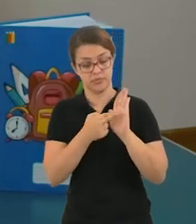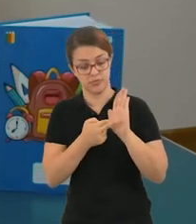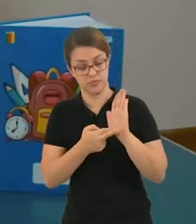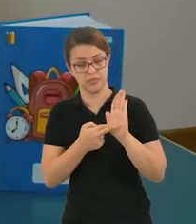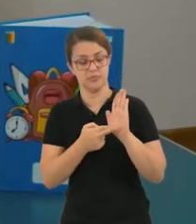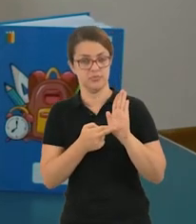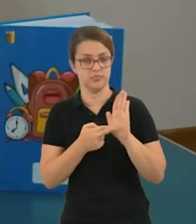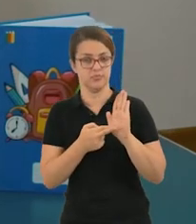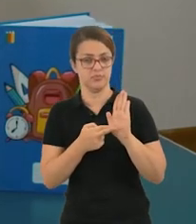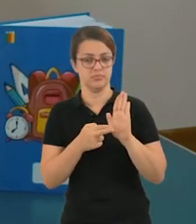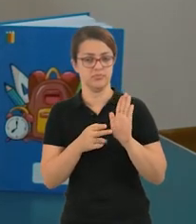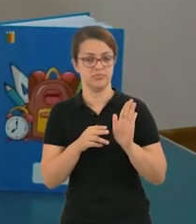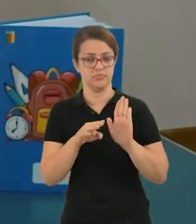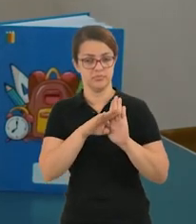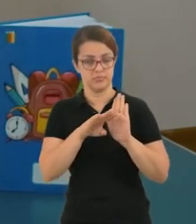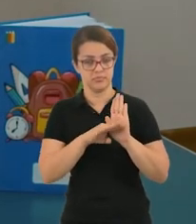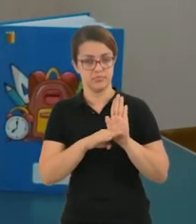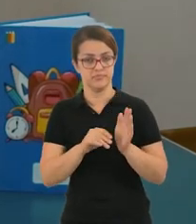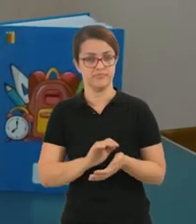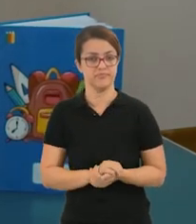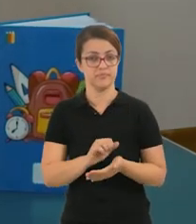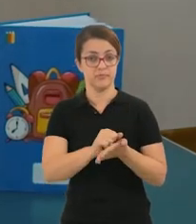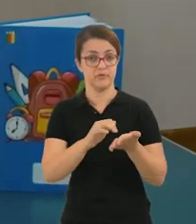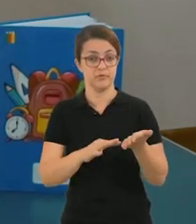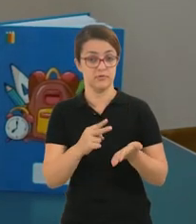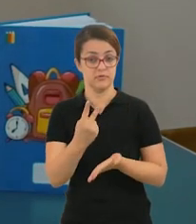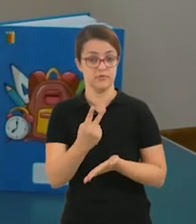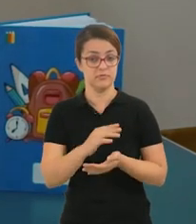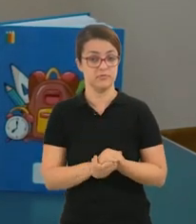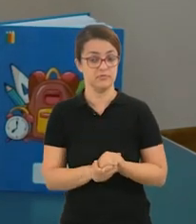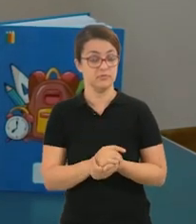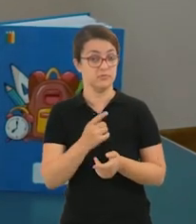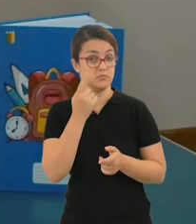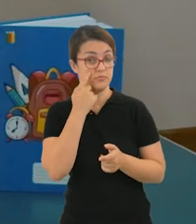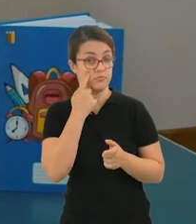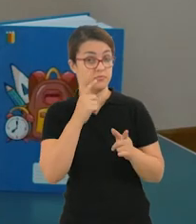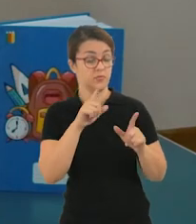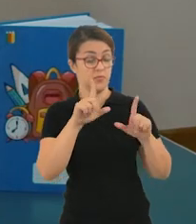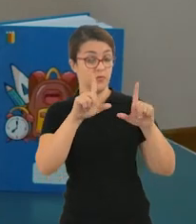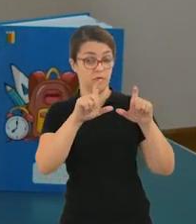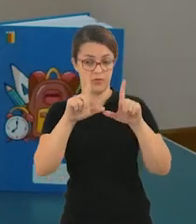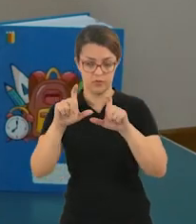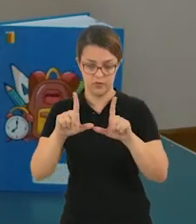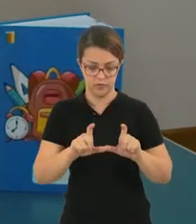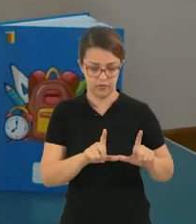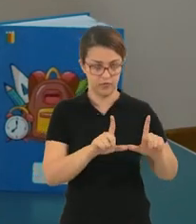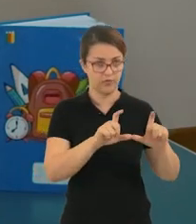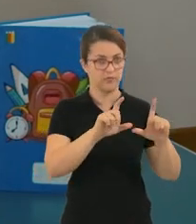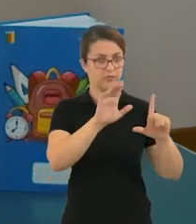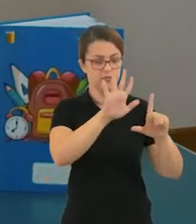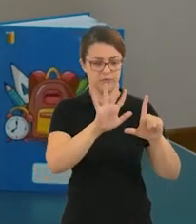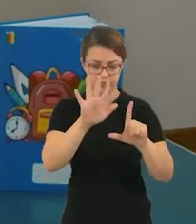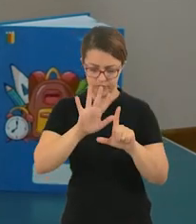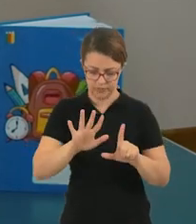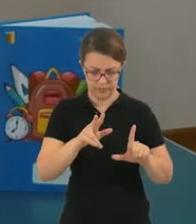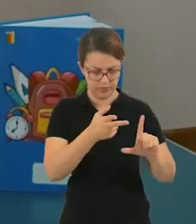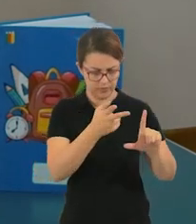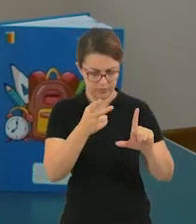perguntas. Na atividade 2, você vai observar essa foto aqui, essas imagens, e